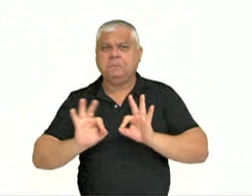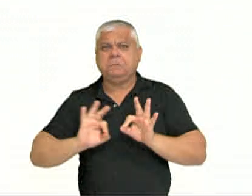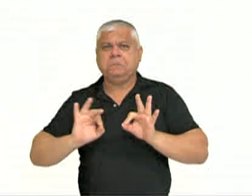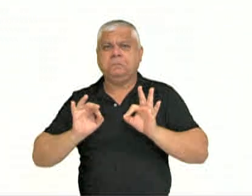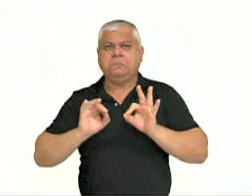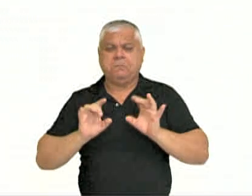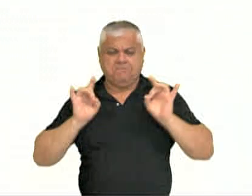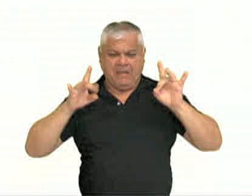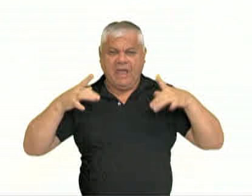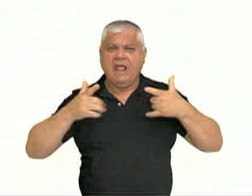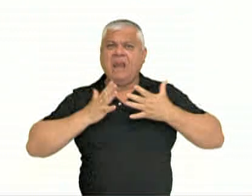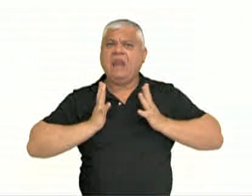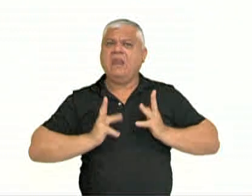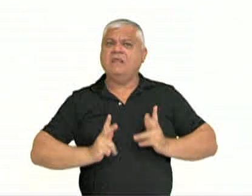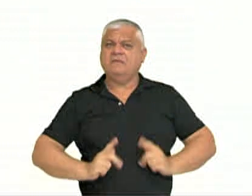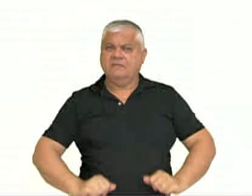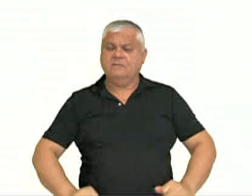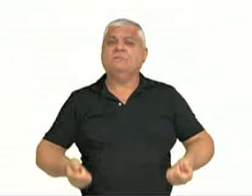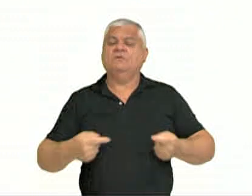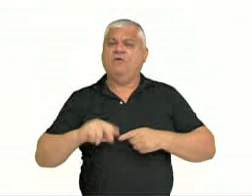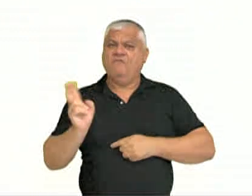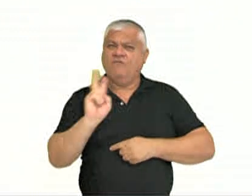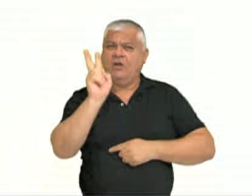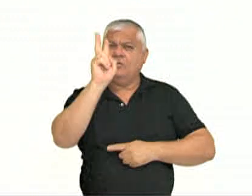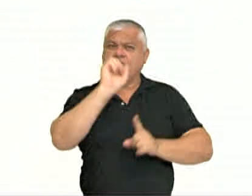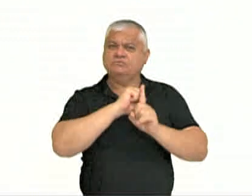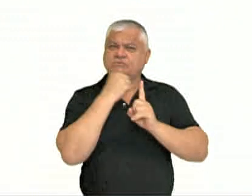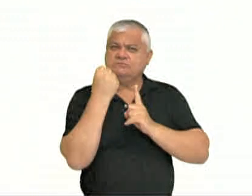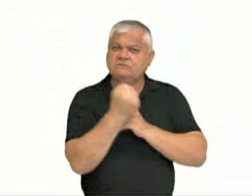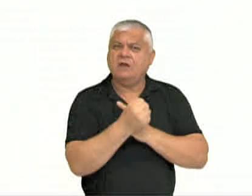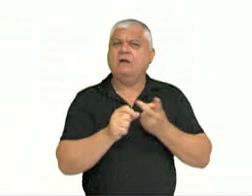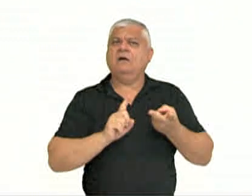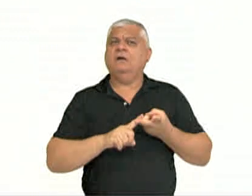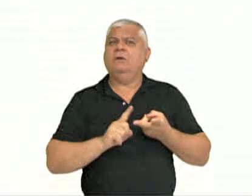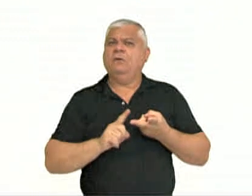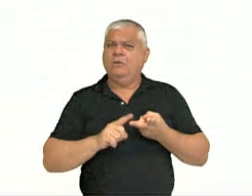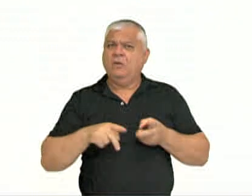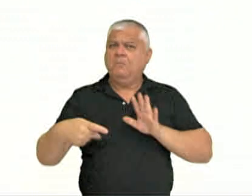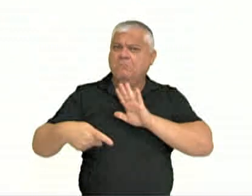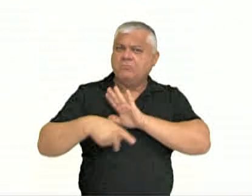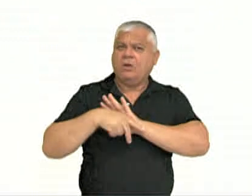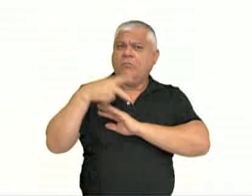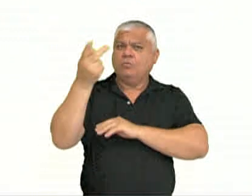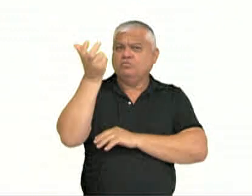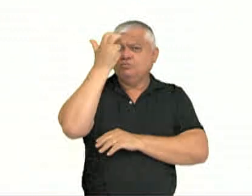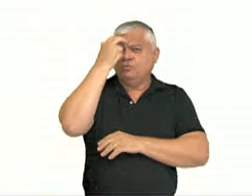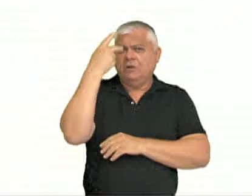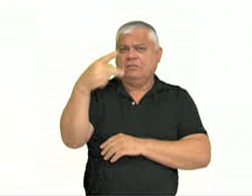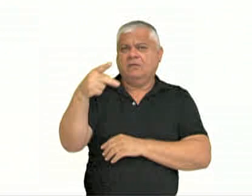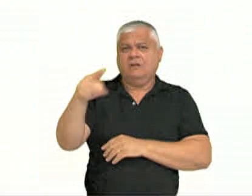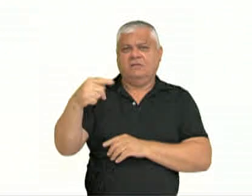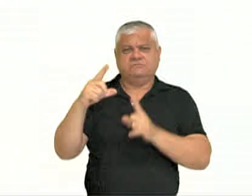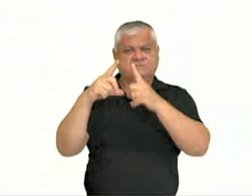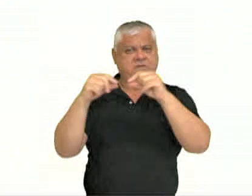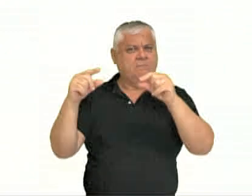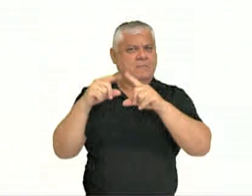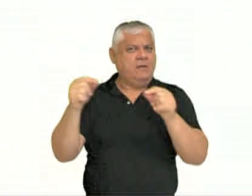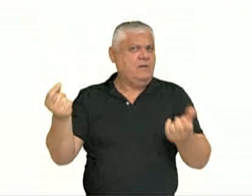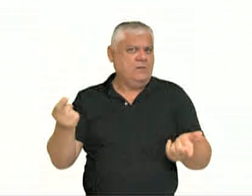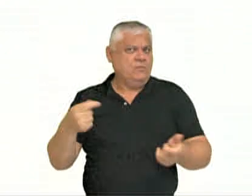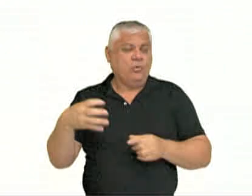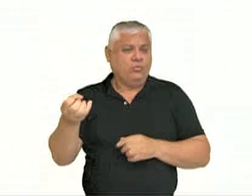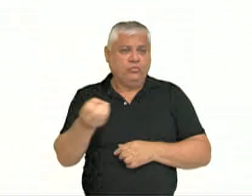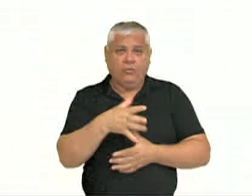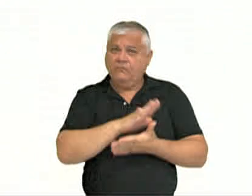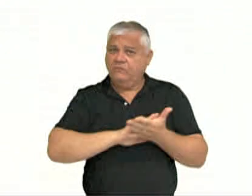tema, né? Os valores sociais, as ações que já fazem parte lá dessa cultura. Então não é nada muito novo.